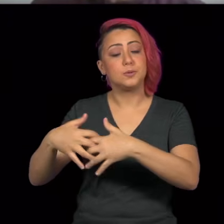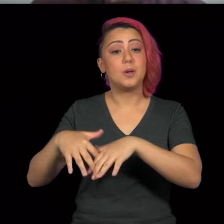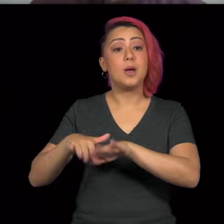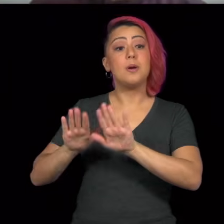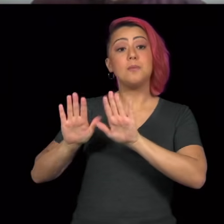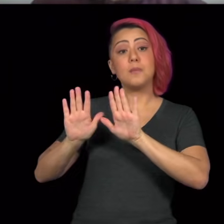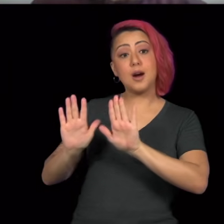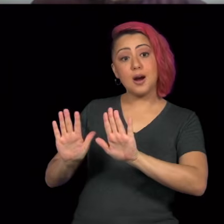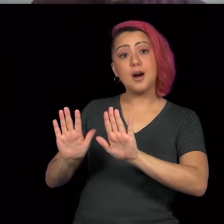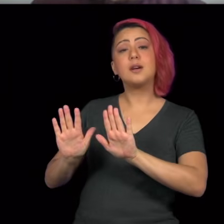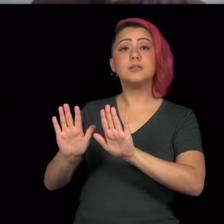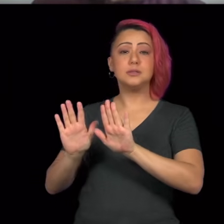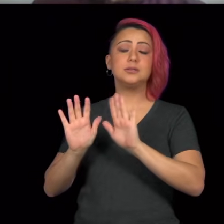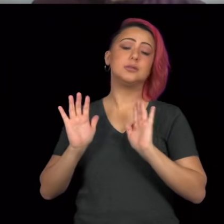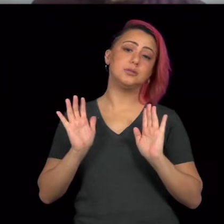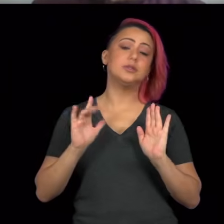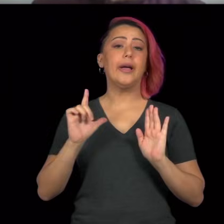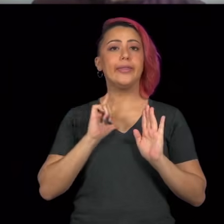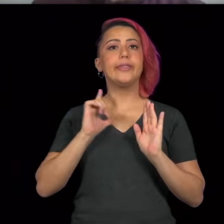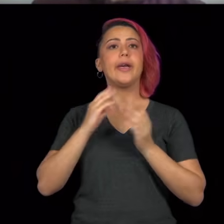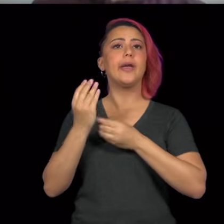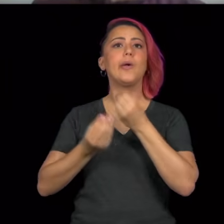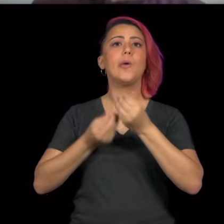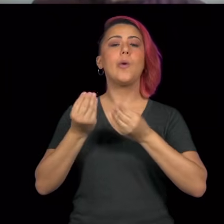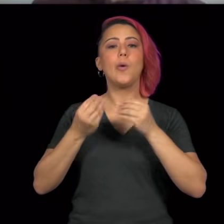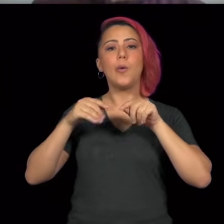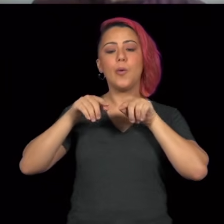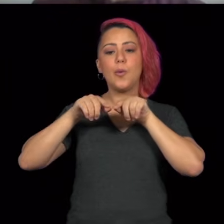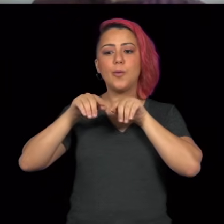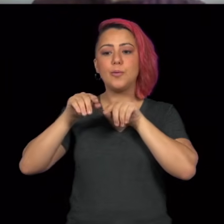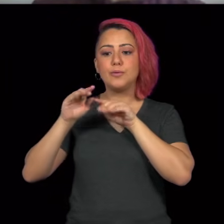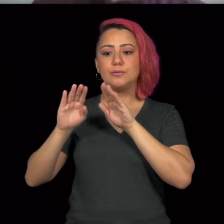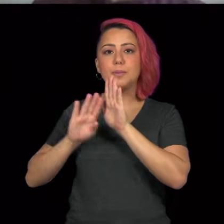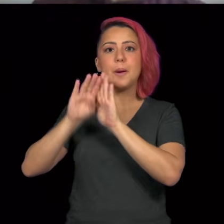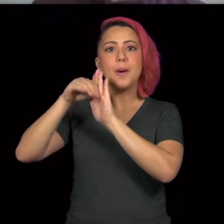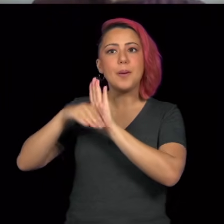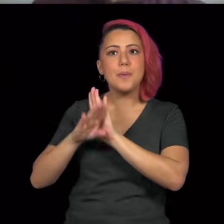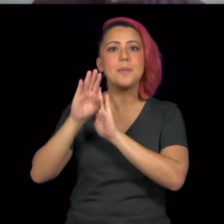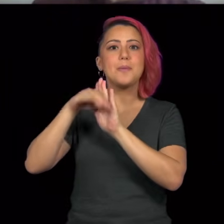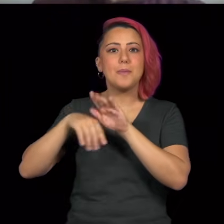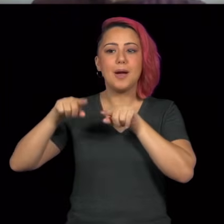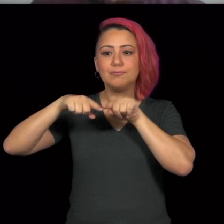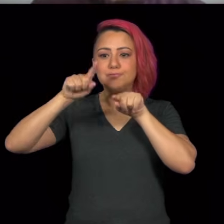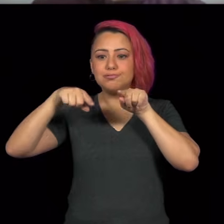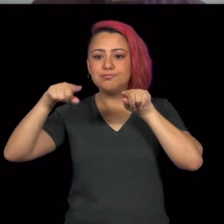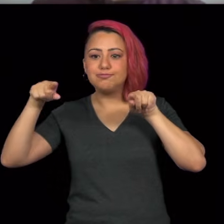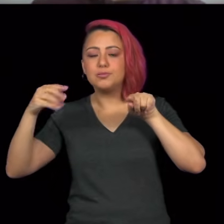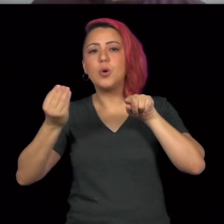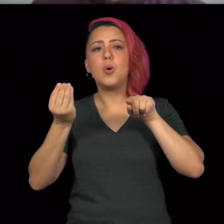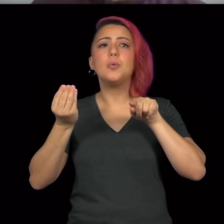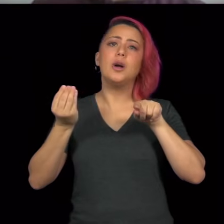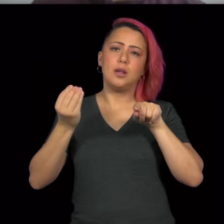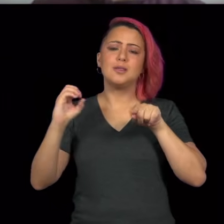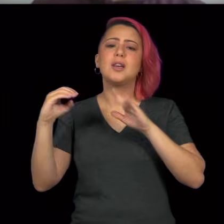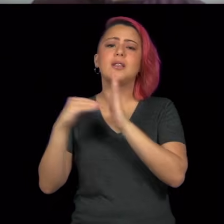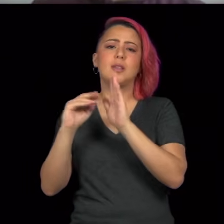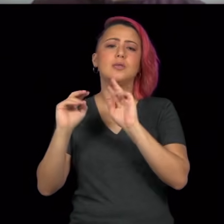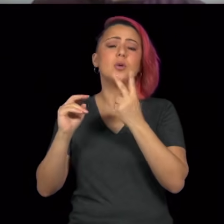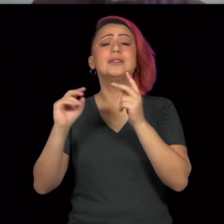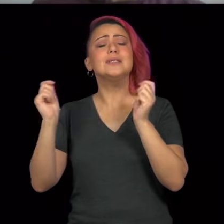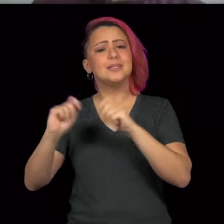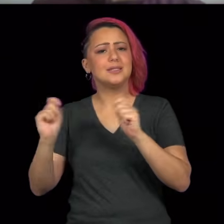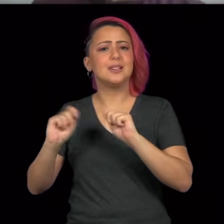Porém, ainda assim, a representação através de zeros e uns é vantajosa porque ela tem